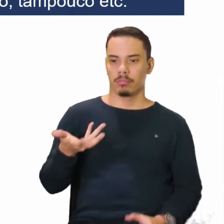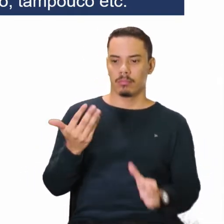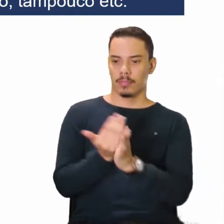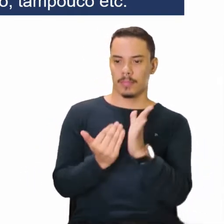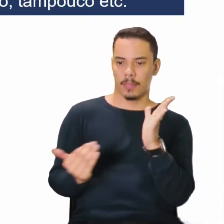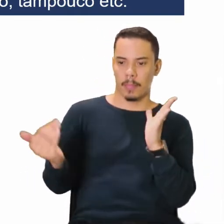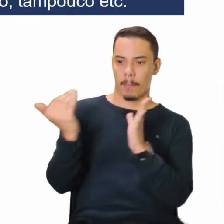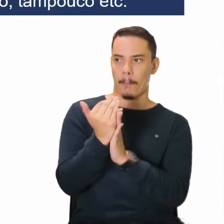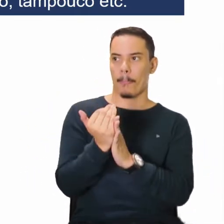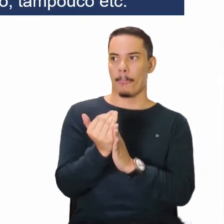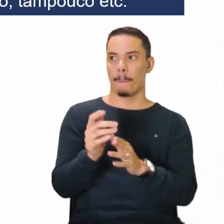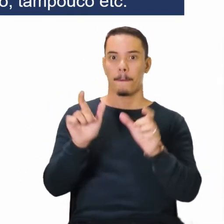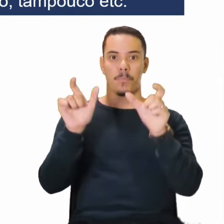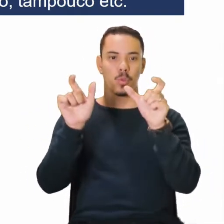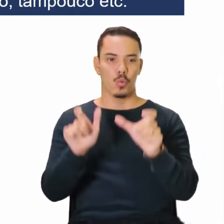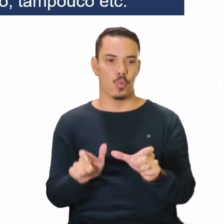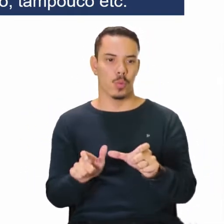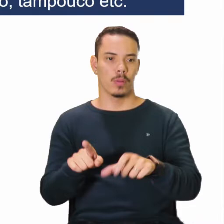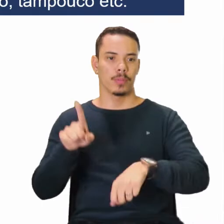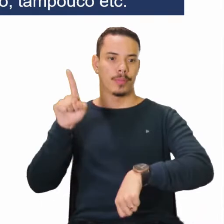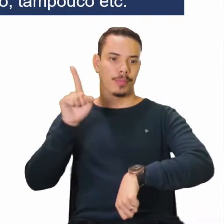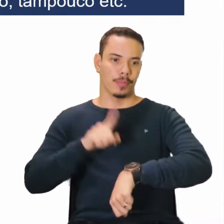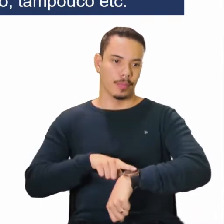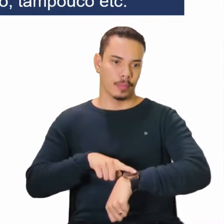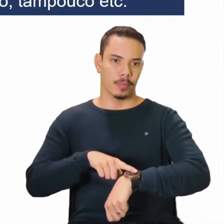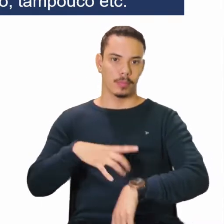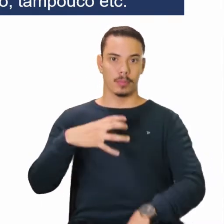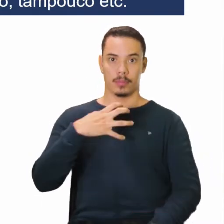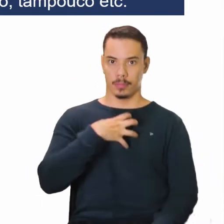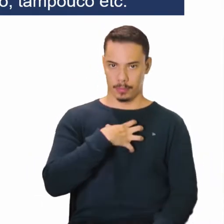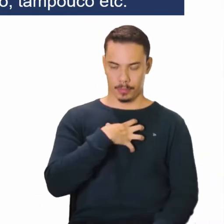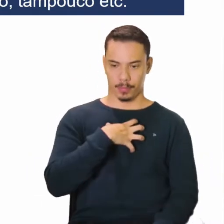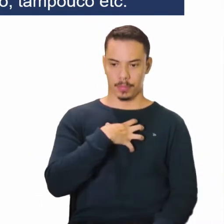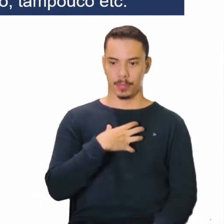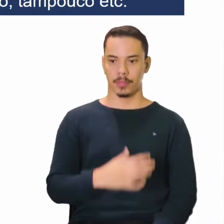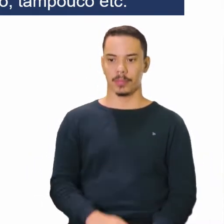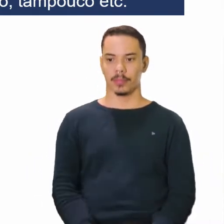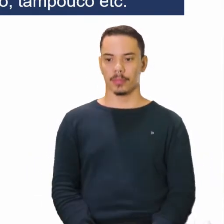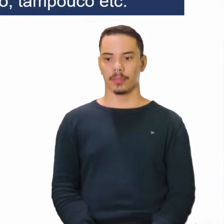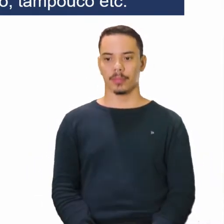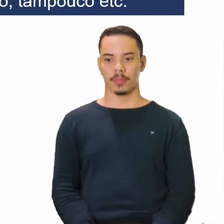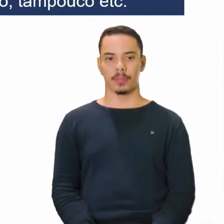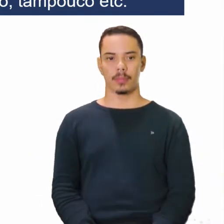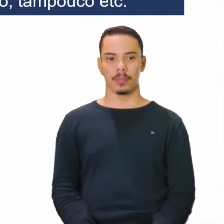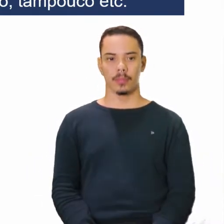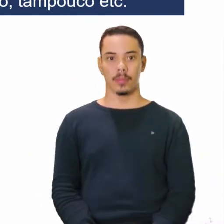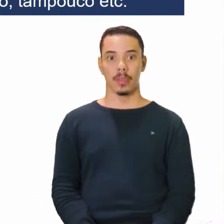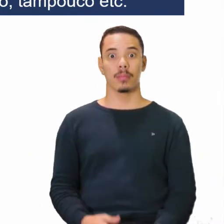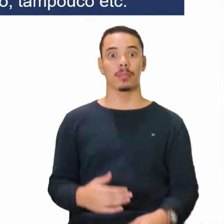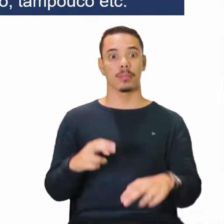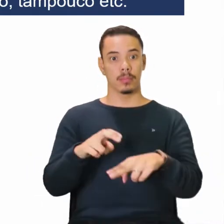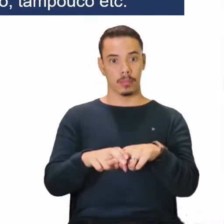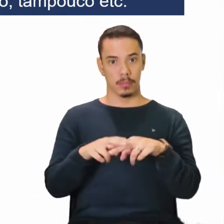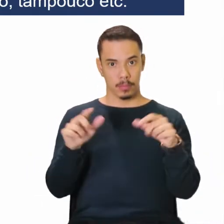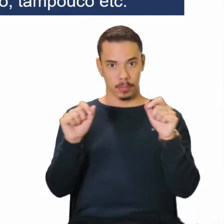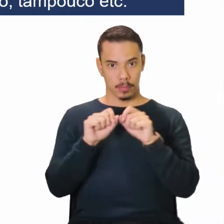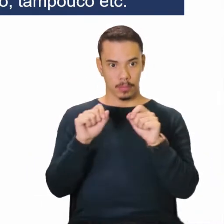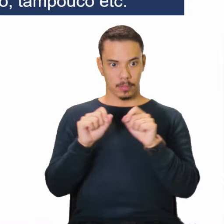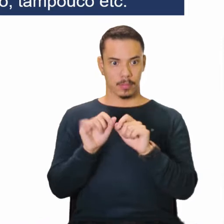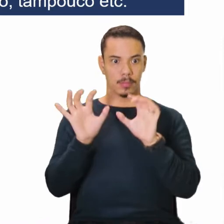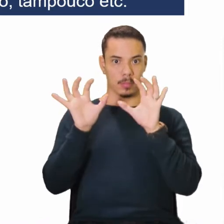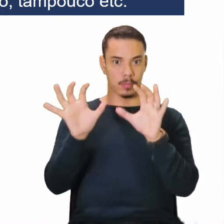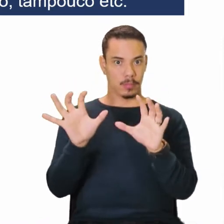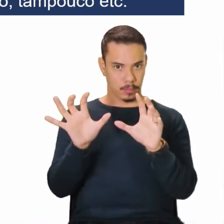de lugar, de tempo e de modo. Colocando aqui para vocês